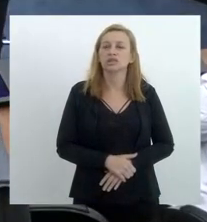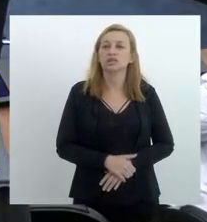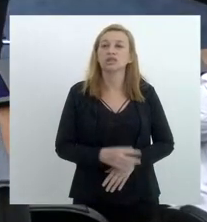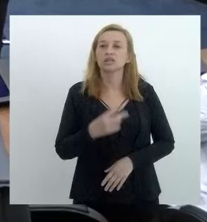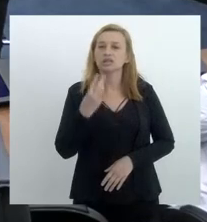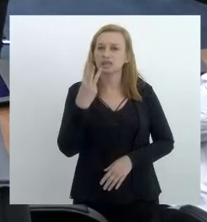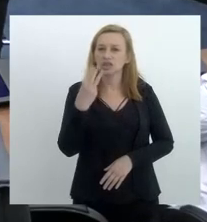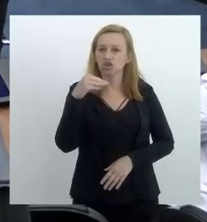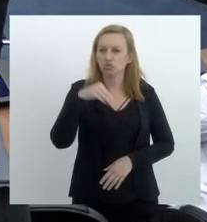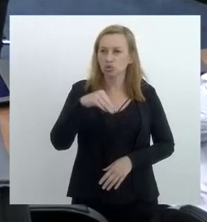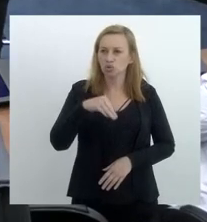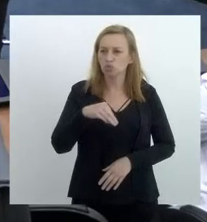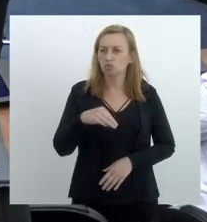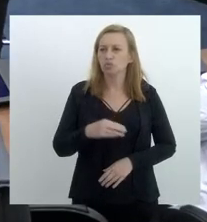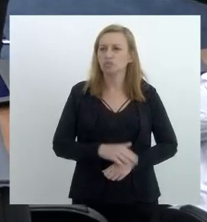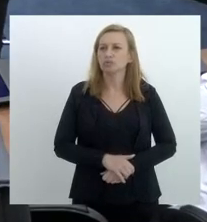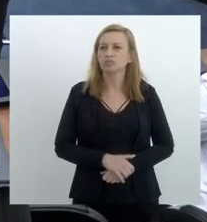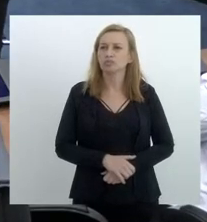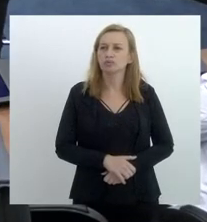3 minutos, por favor.